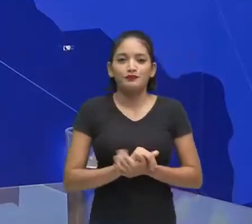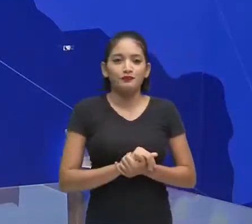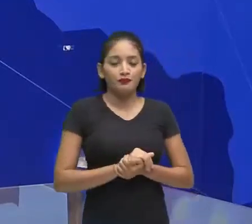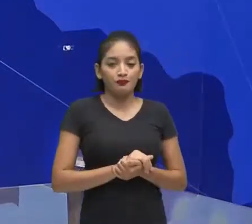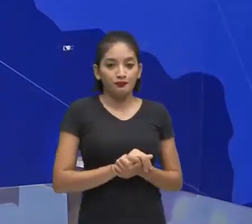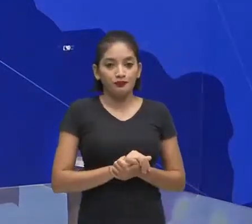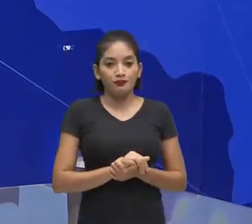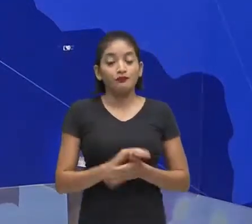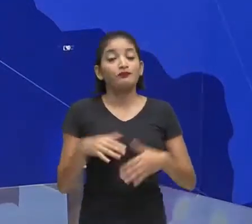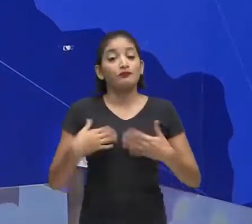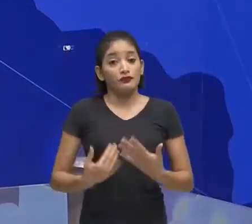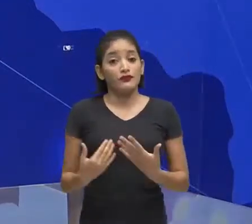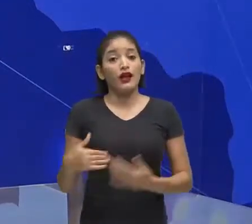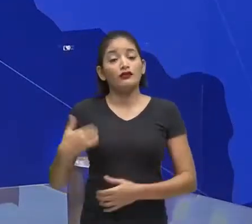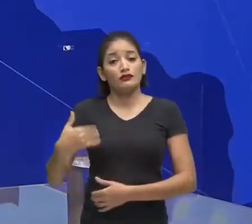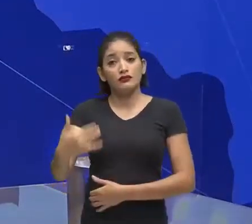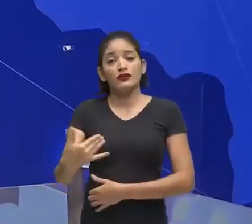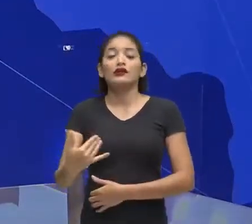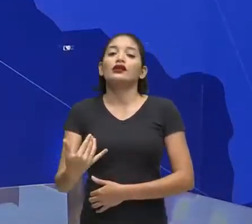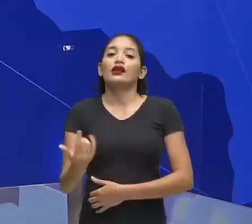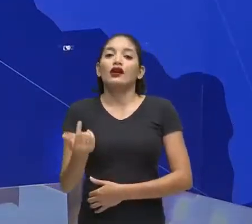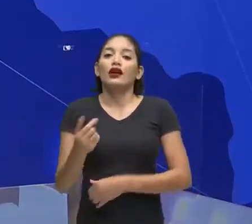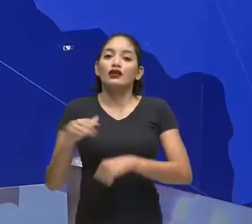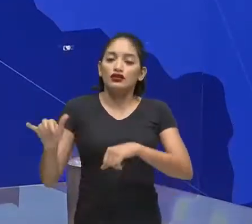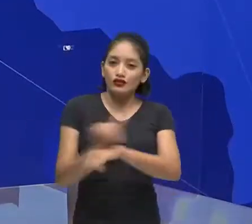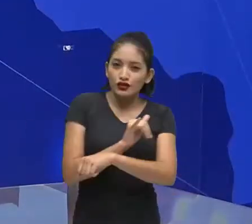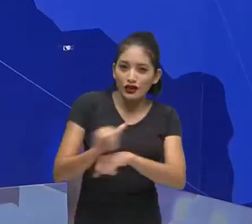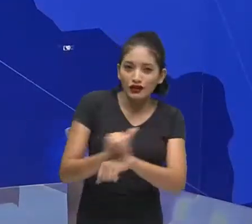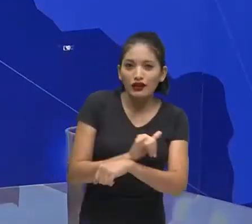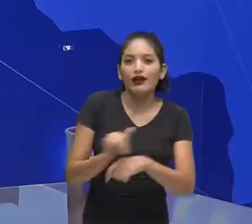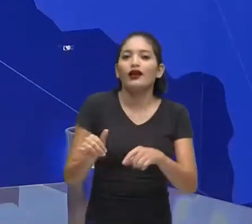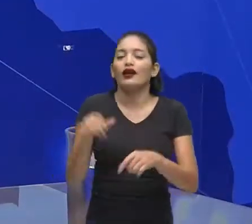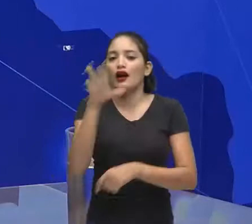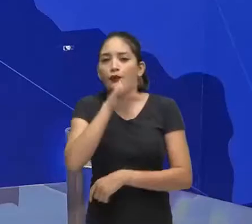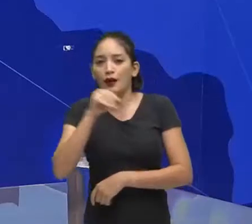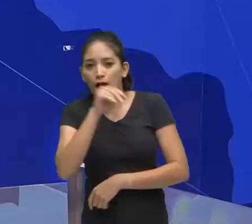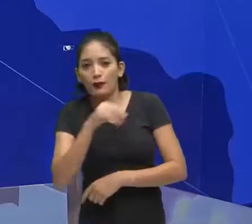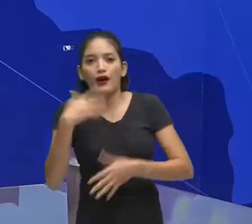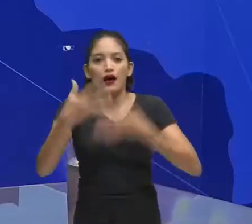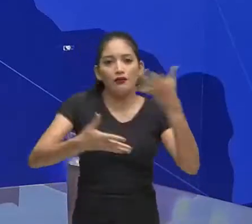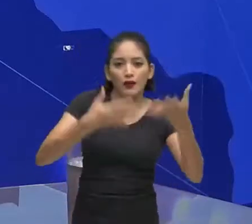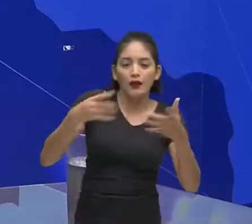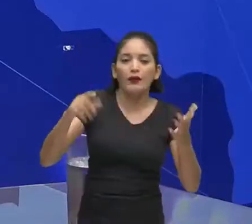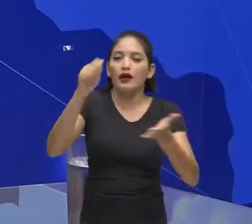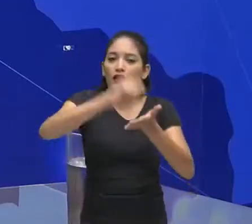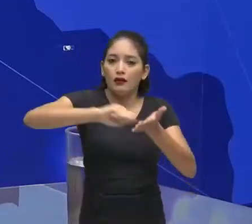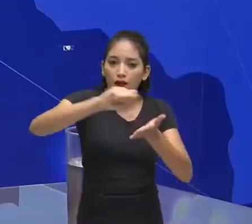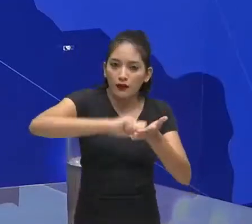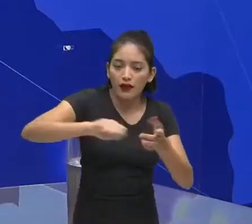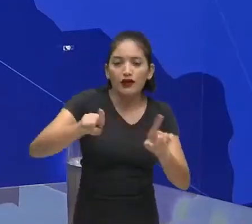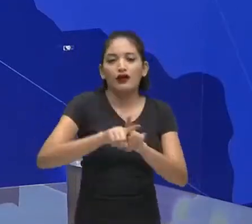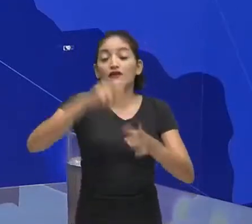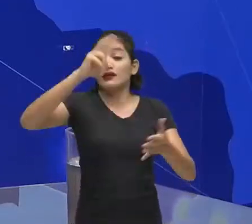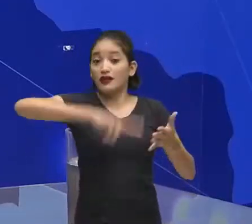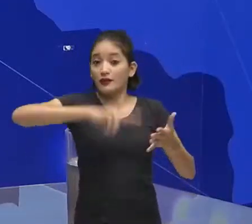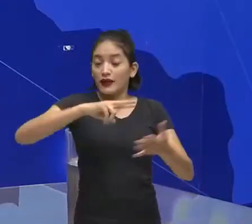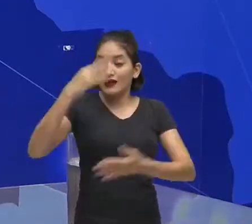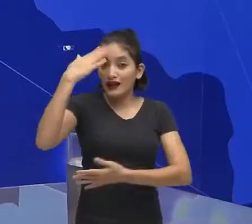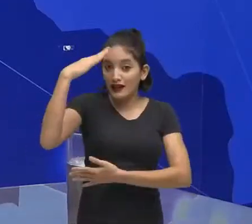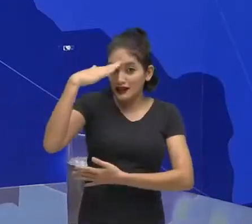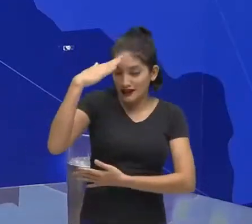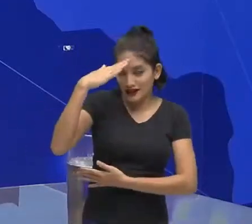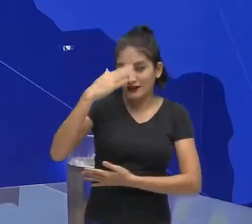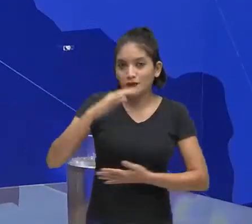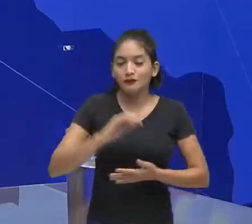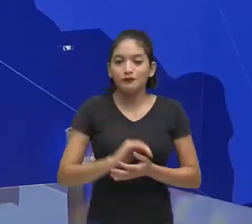Dito isso, a partir dessas estratégias, inclusive do falar, do escrever, do ler, para que a gente consiga compreender aquilo que a gente